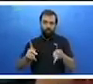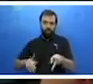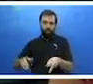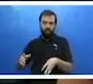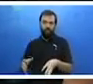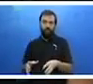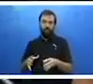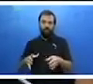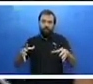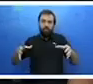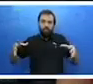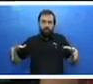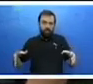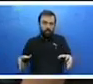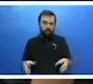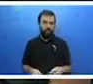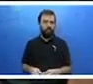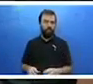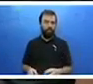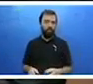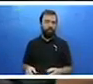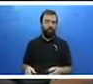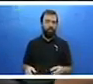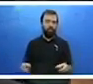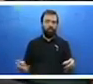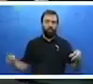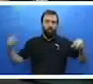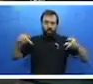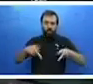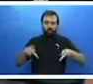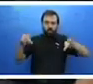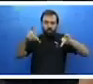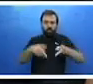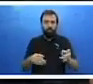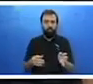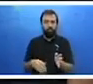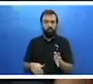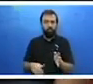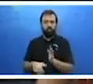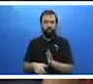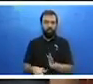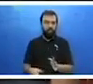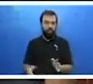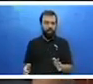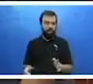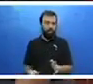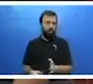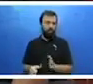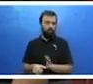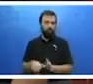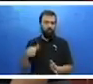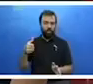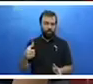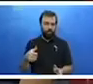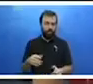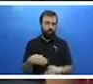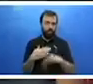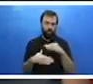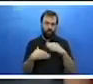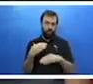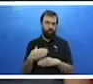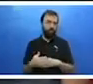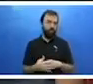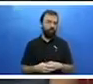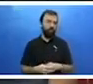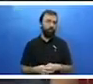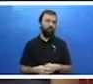e as minas de ouro? Pense na relação que isso tem com o desenvolvimento das regiões, as oportunidades de